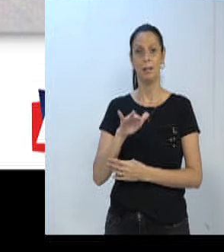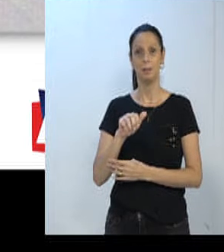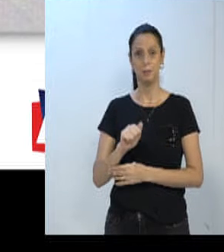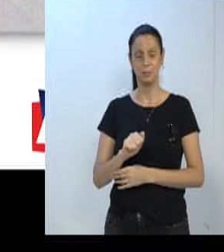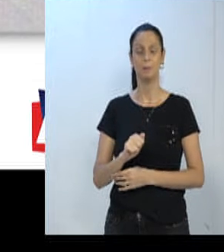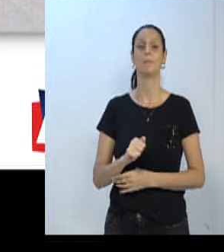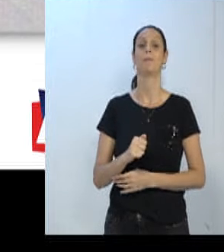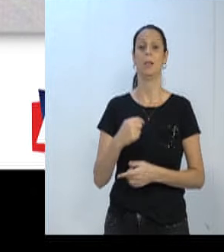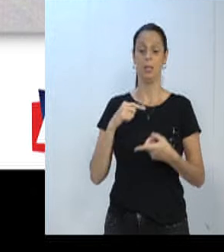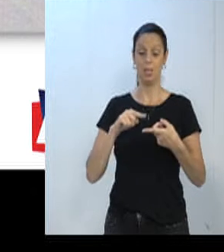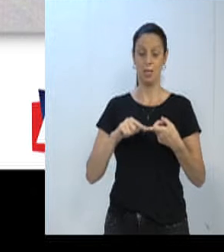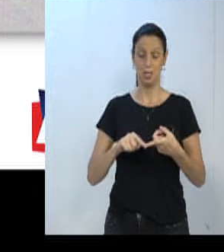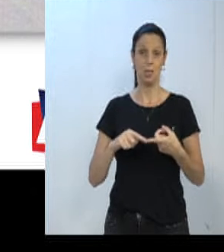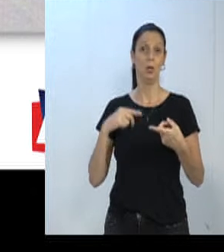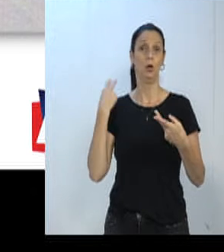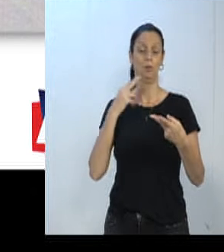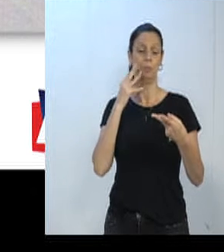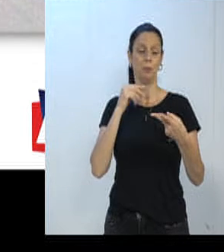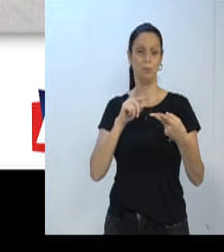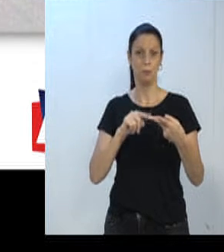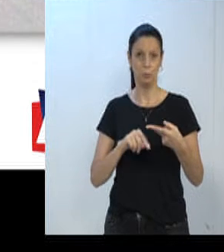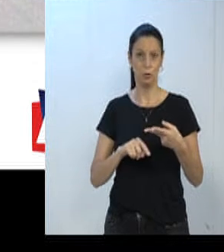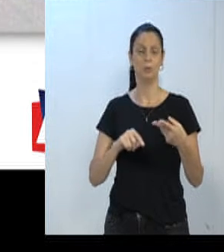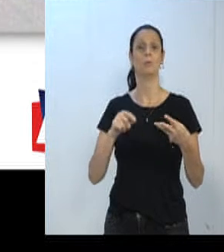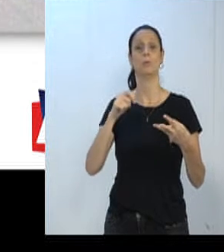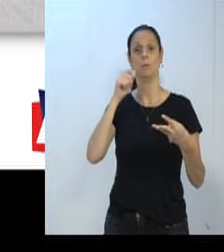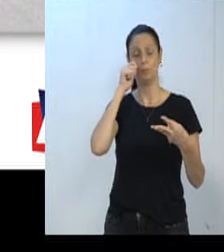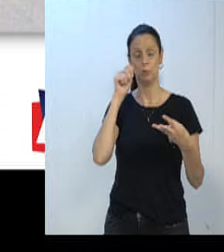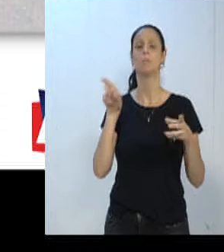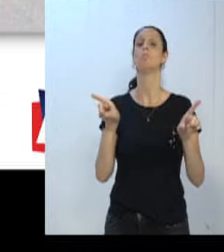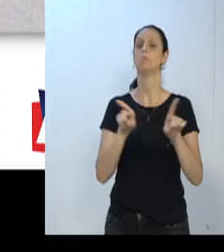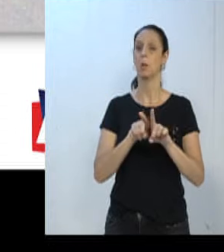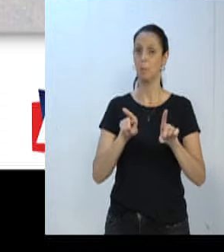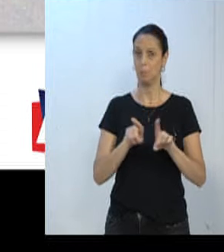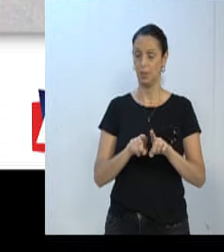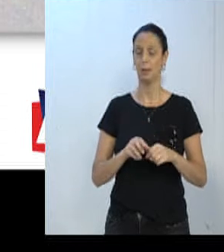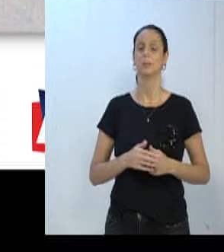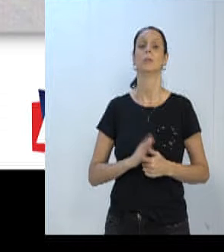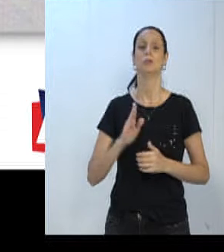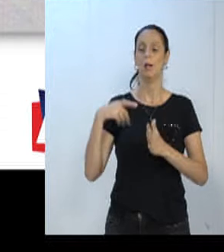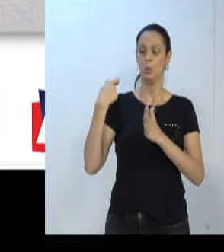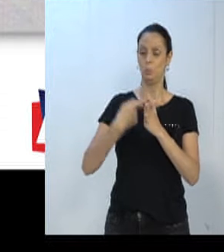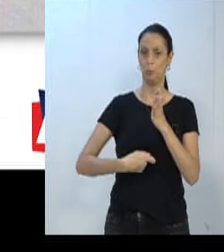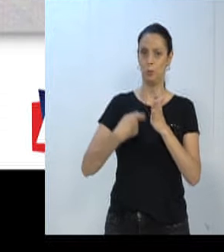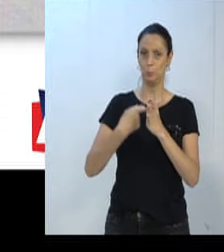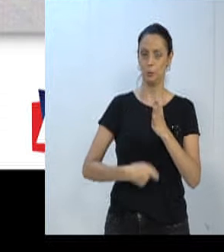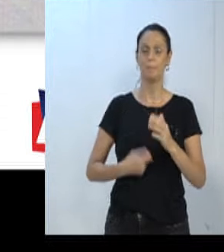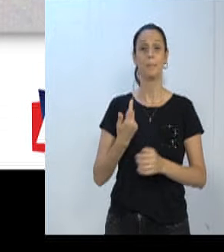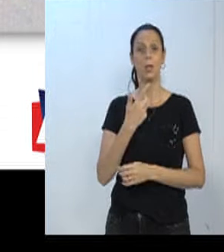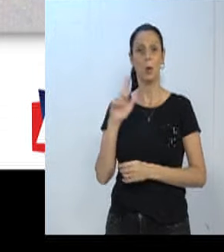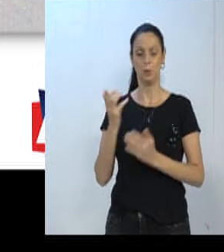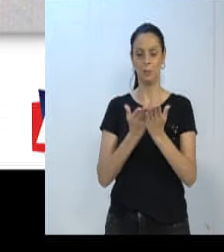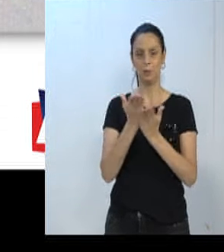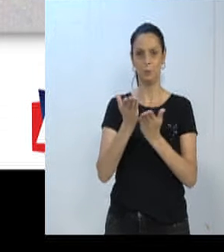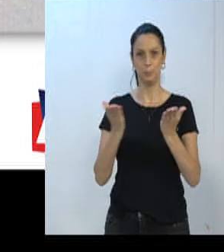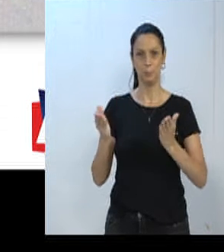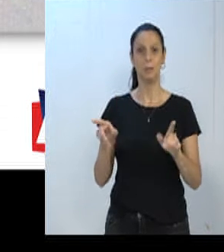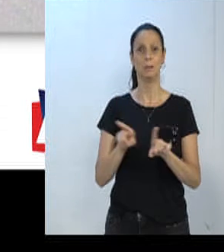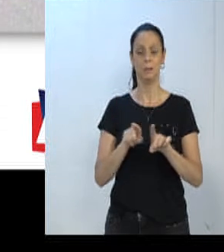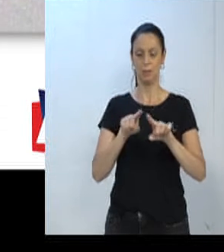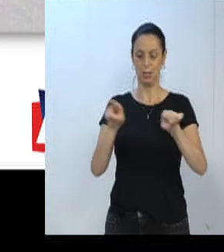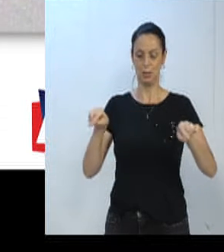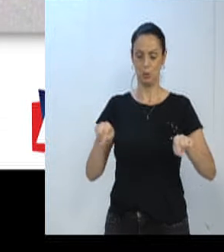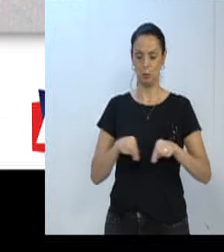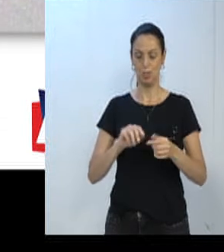como Vereador justo também tem lutado também por essa região mesma coisa também licitação também 25/11 também quadro coberta com vestiário